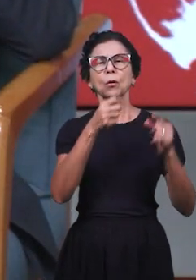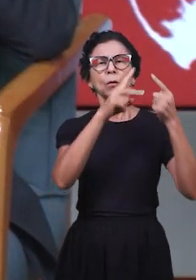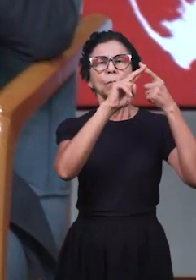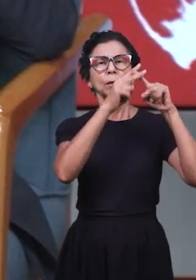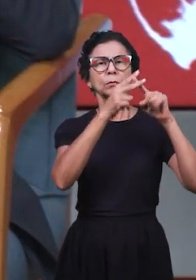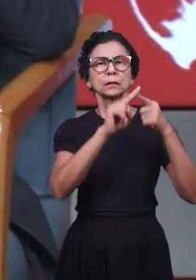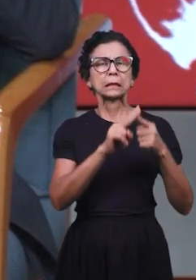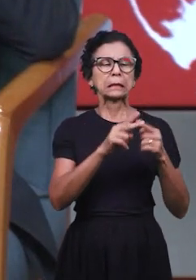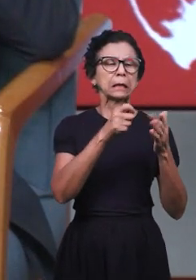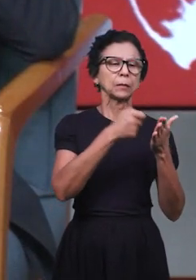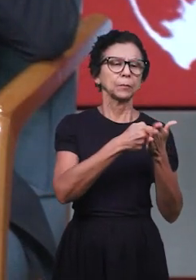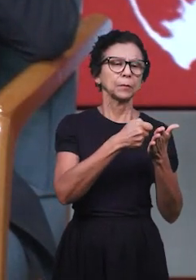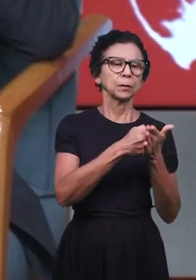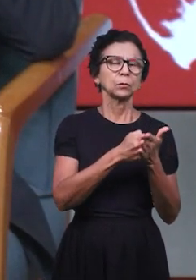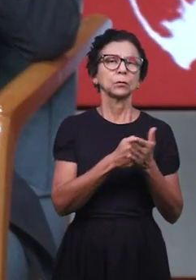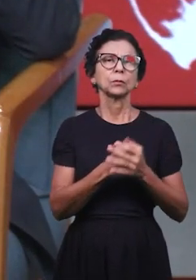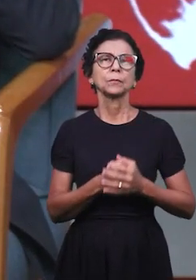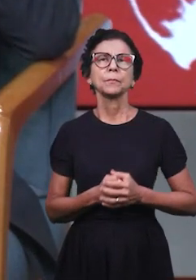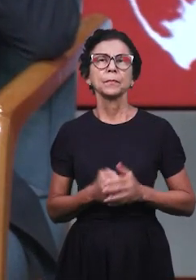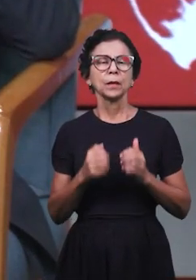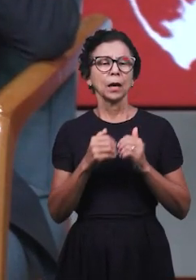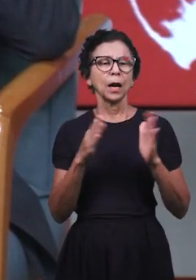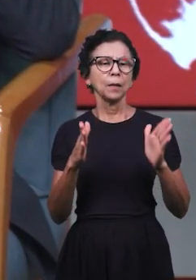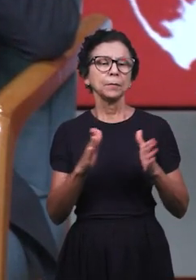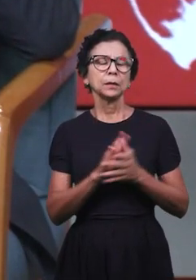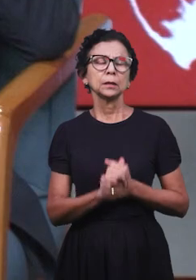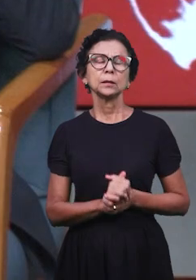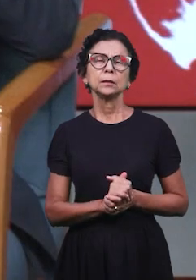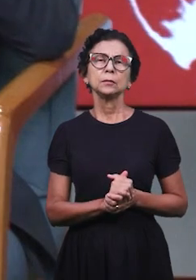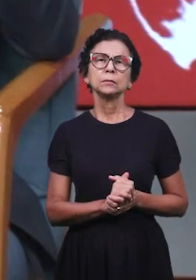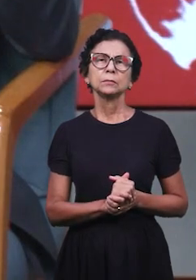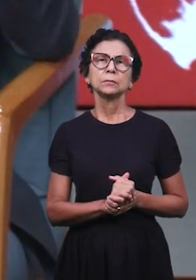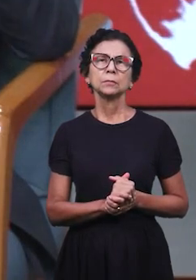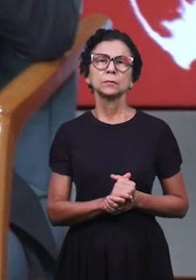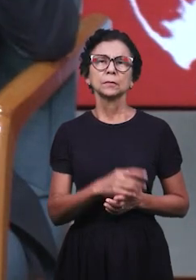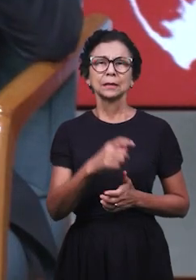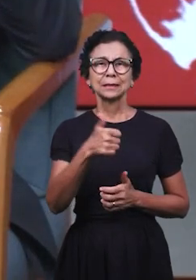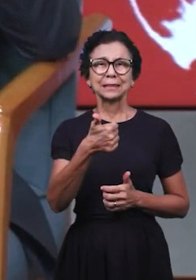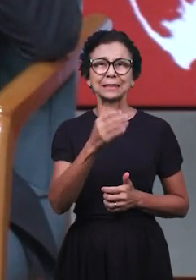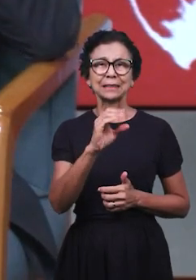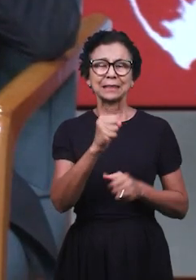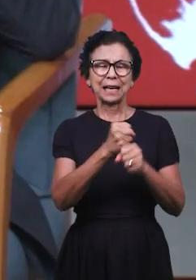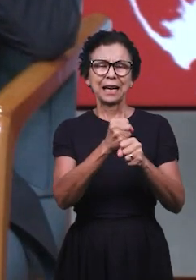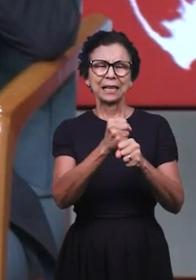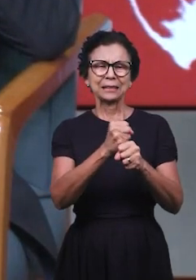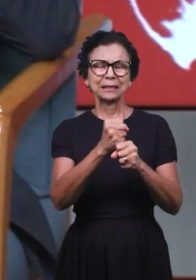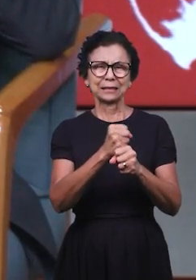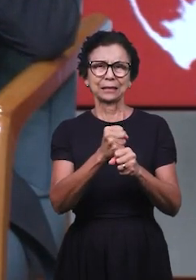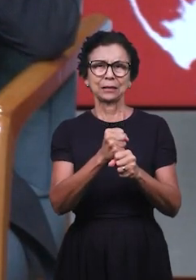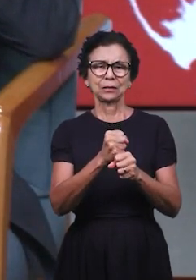lá. Fiquei lá 10 anos, sem pagar aluguel, nada.